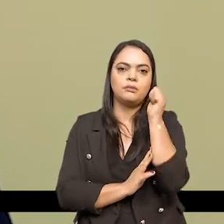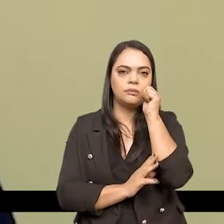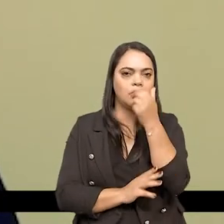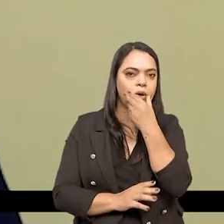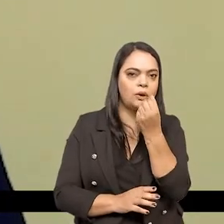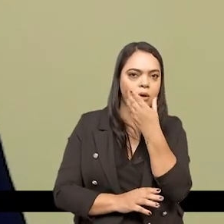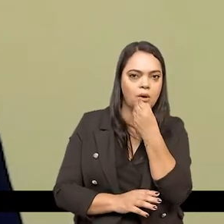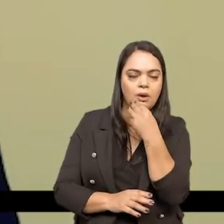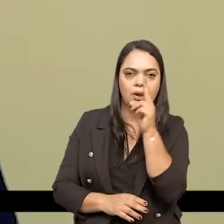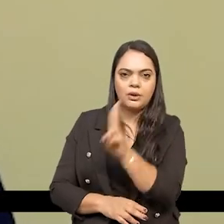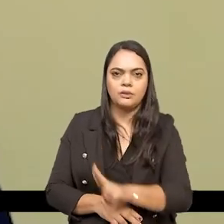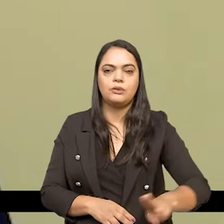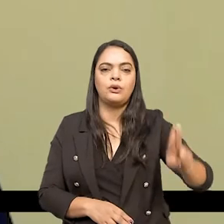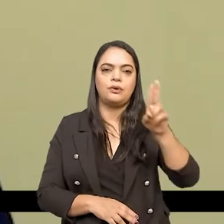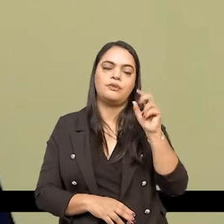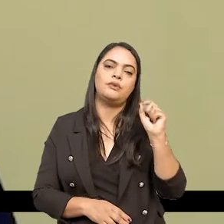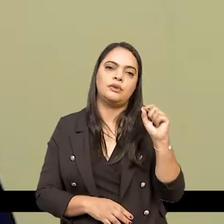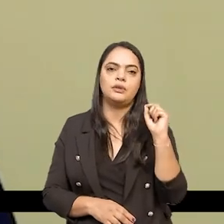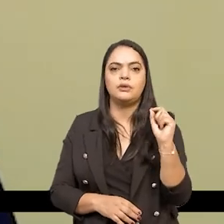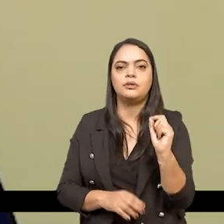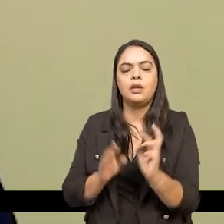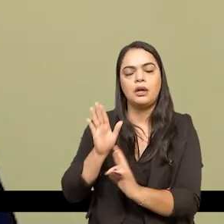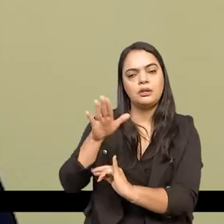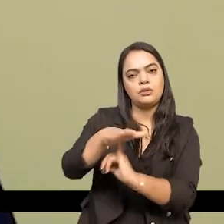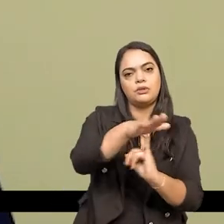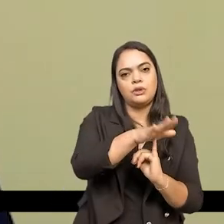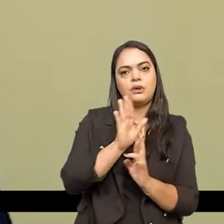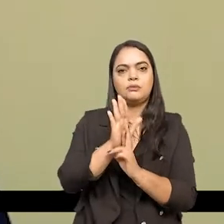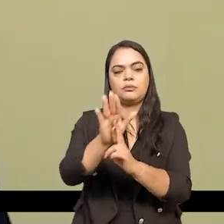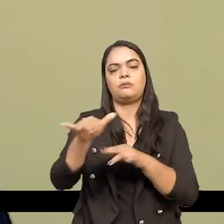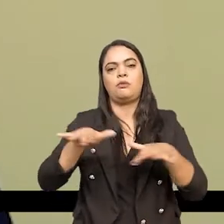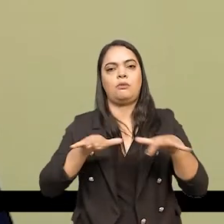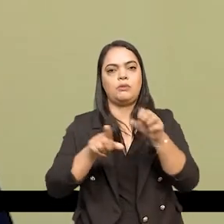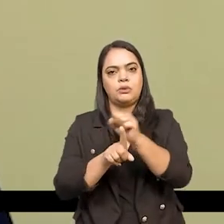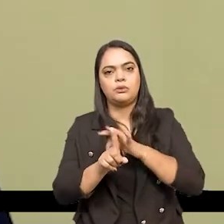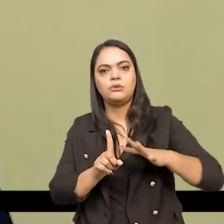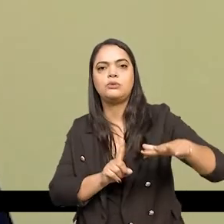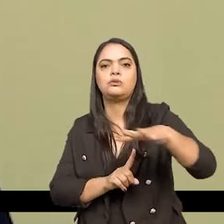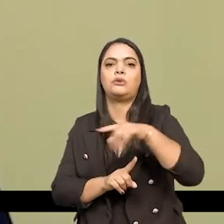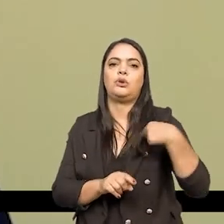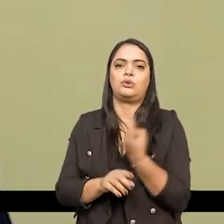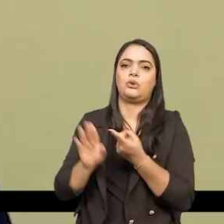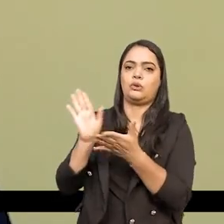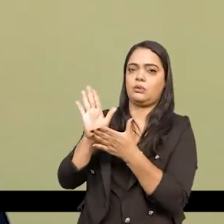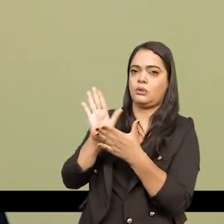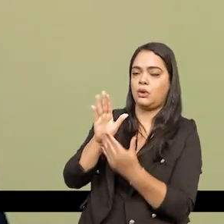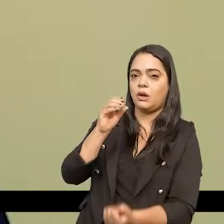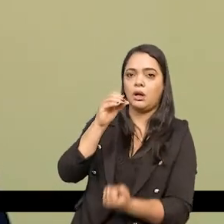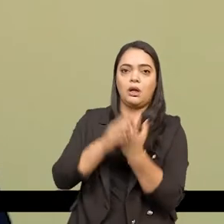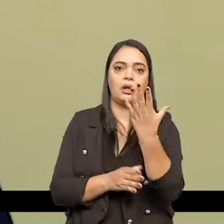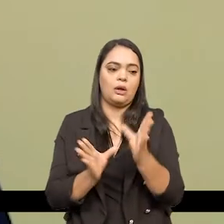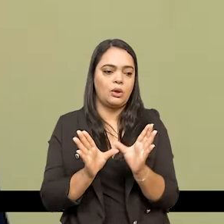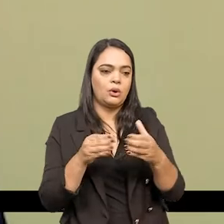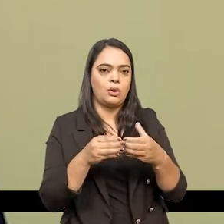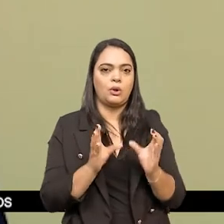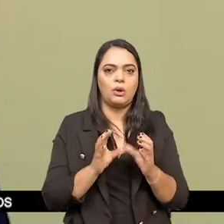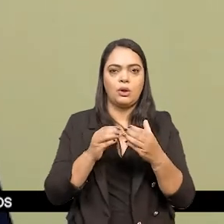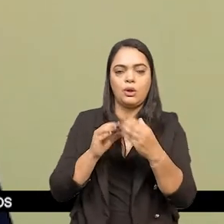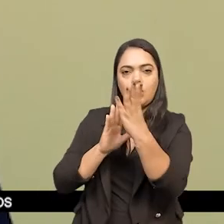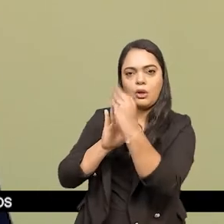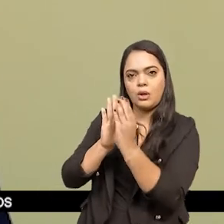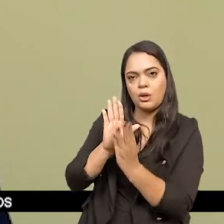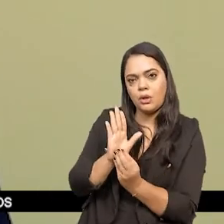entidades representantes de movimentos sociais. Nossa proposta é construir coletivamente conteúdo